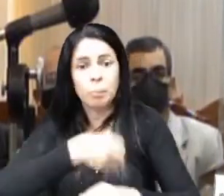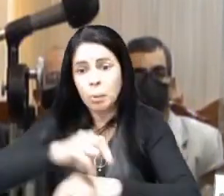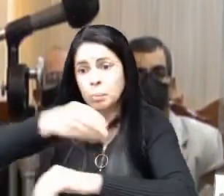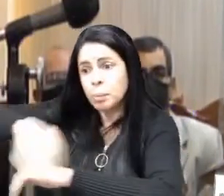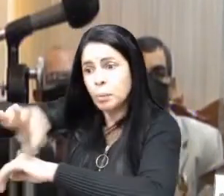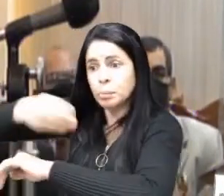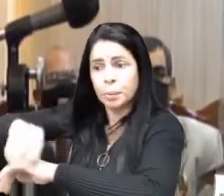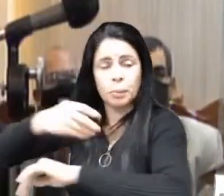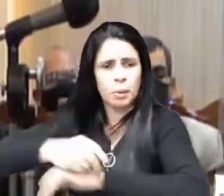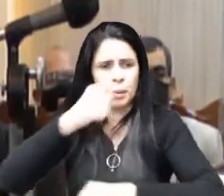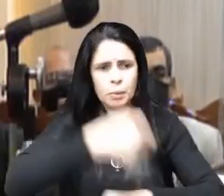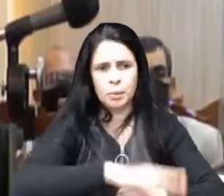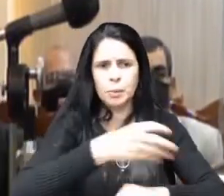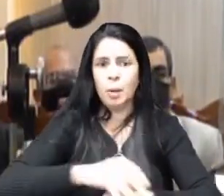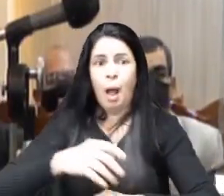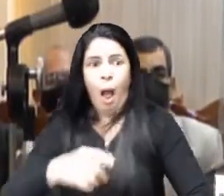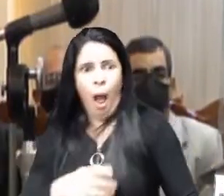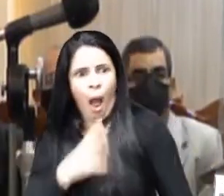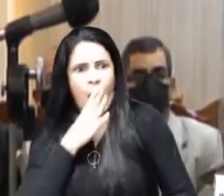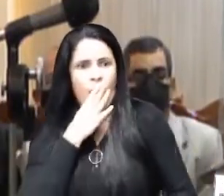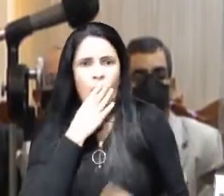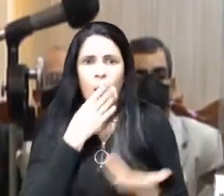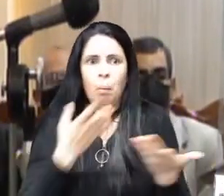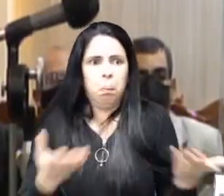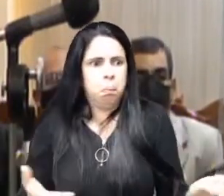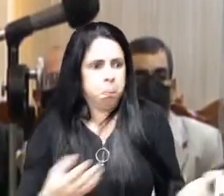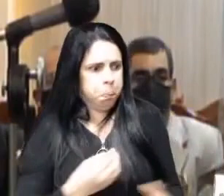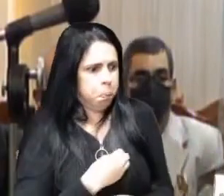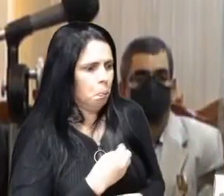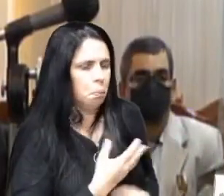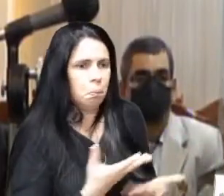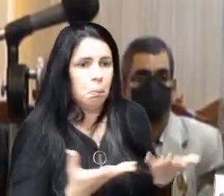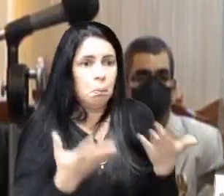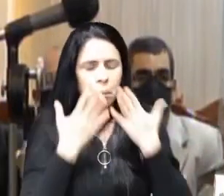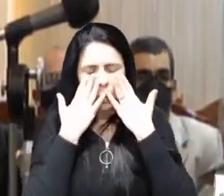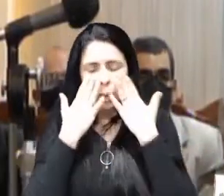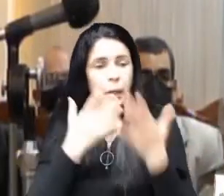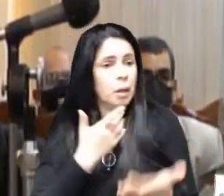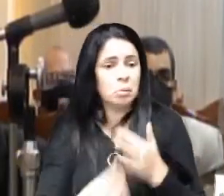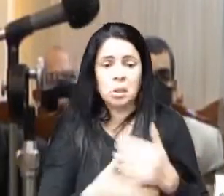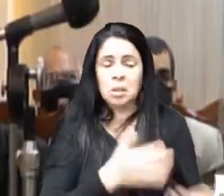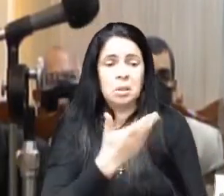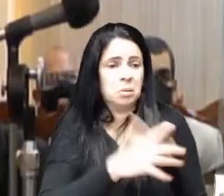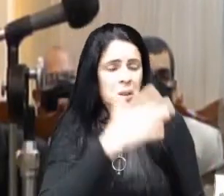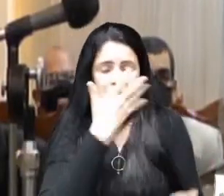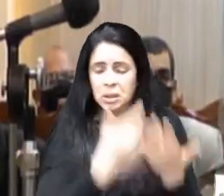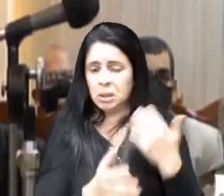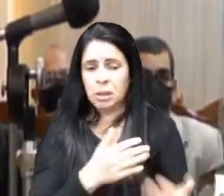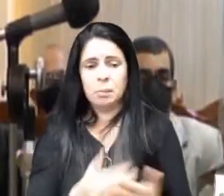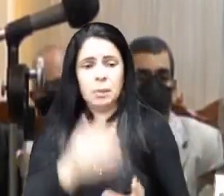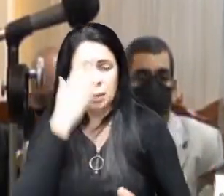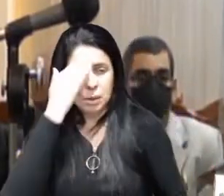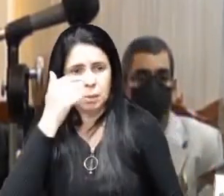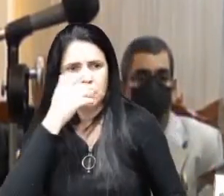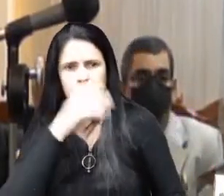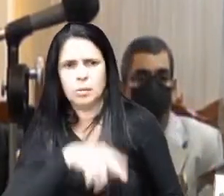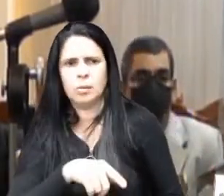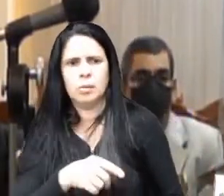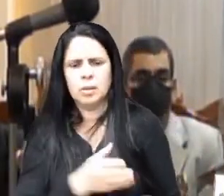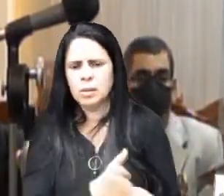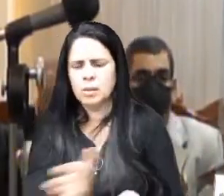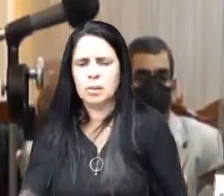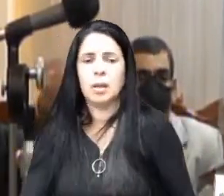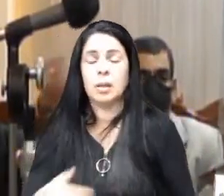mundo saiba, se escandalize. Ele não quer nem saber se vai se desviar meio mundo de novo convertido, se as pessoas incrédulas